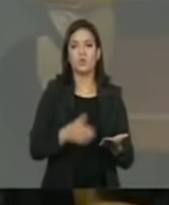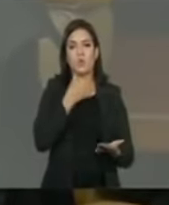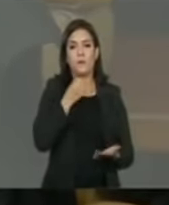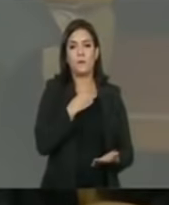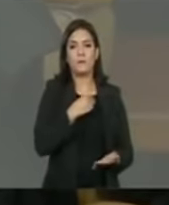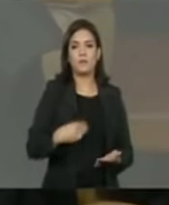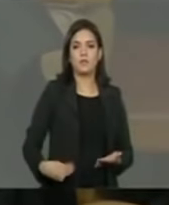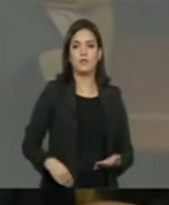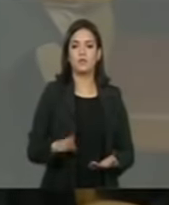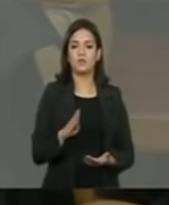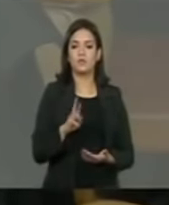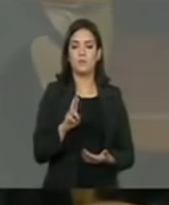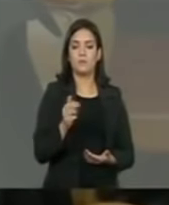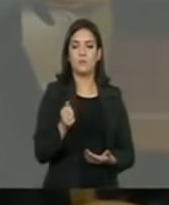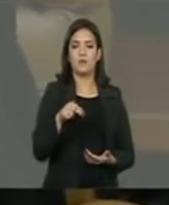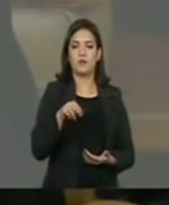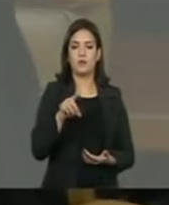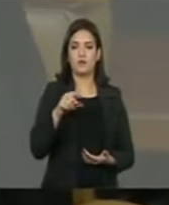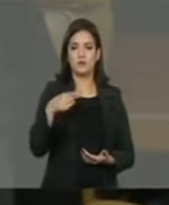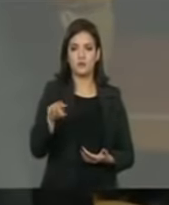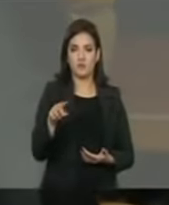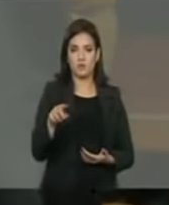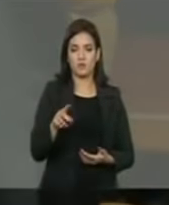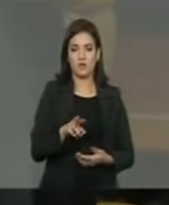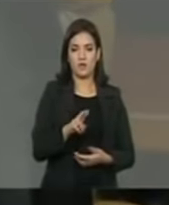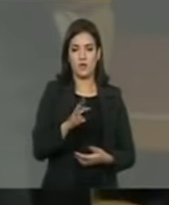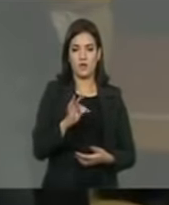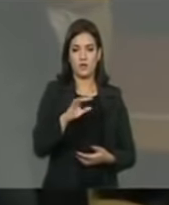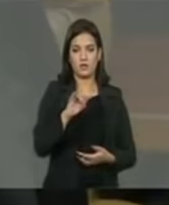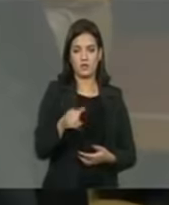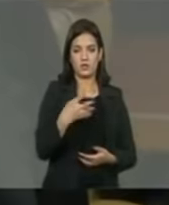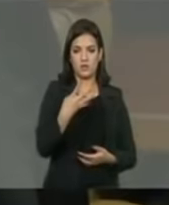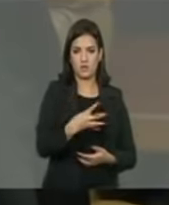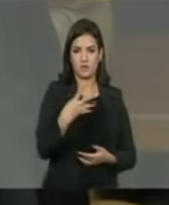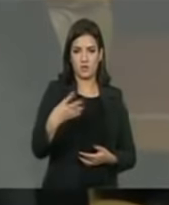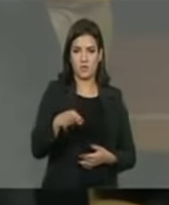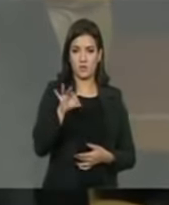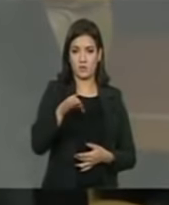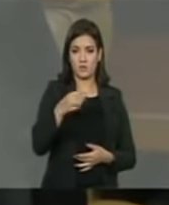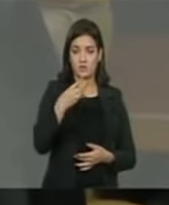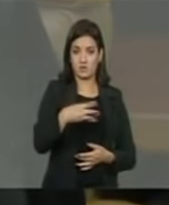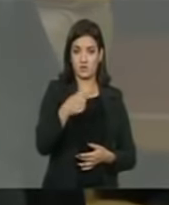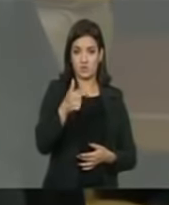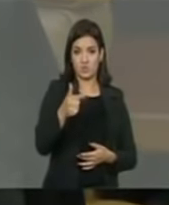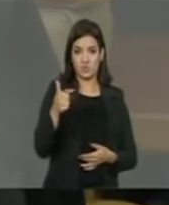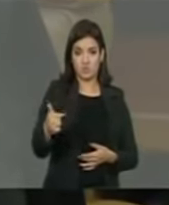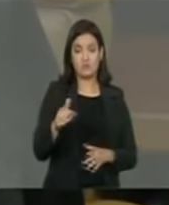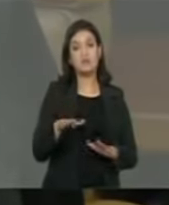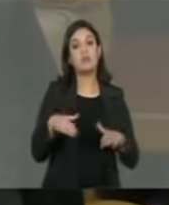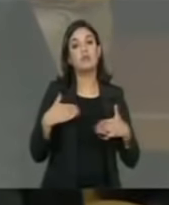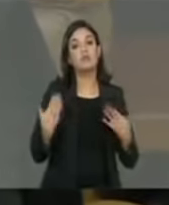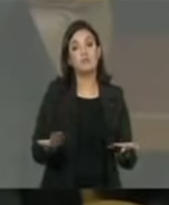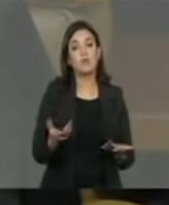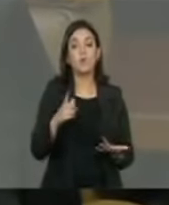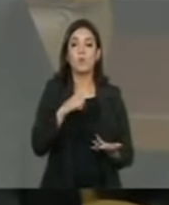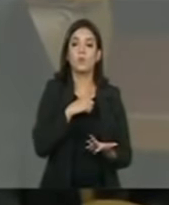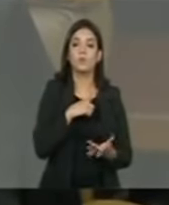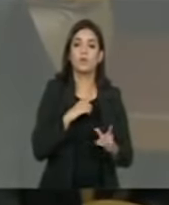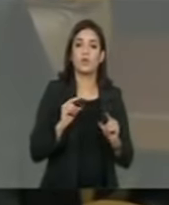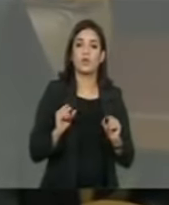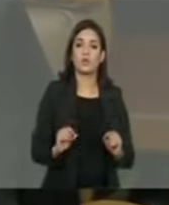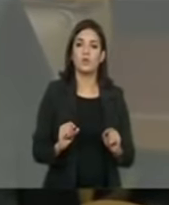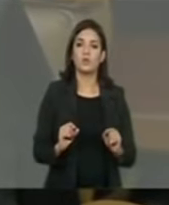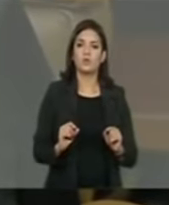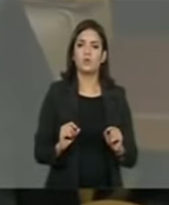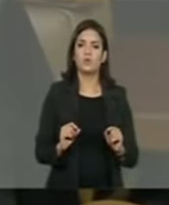está na rj 44 páginas 322 há portanto segundo penso considerado que lhes foi o